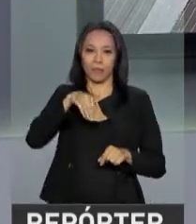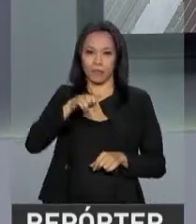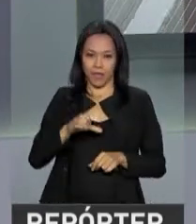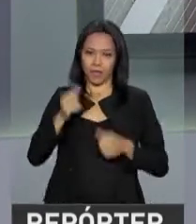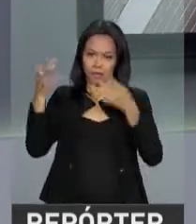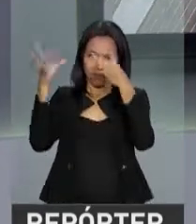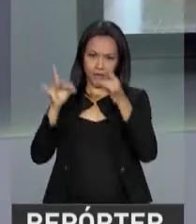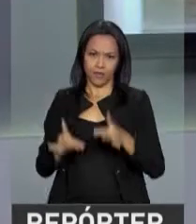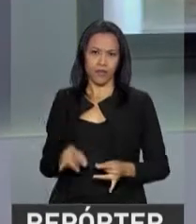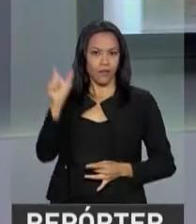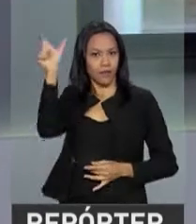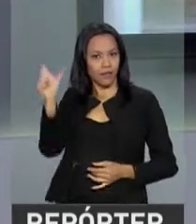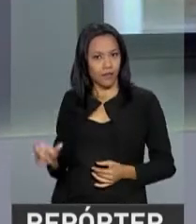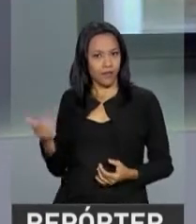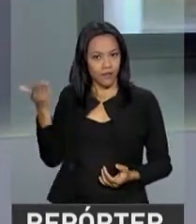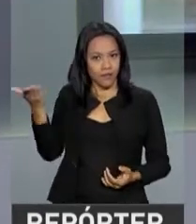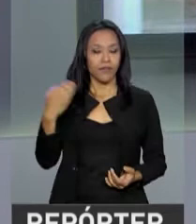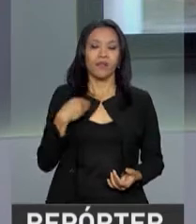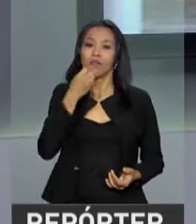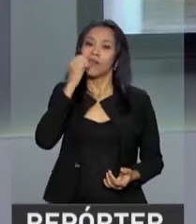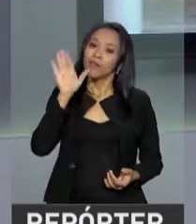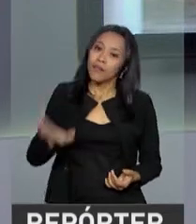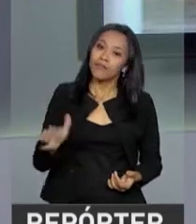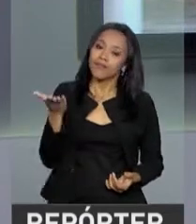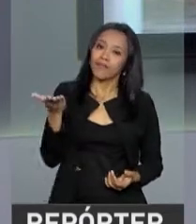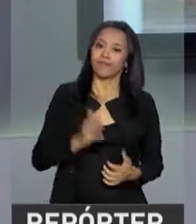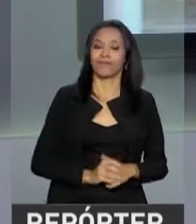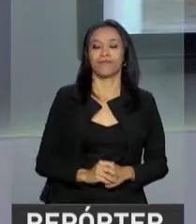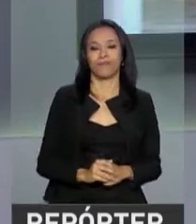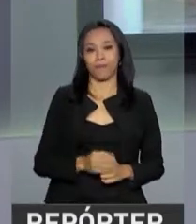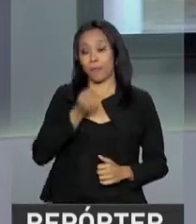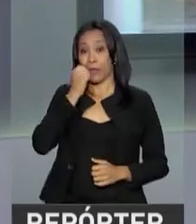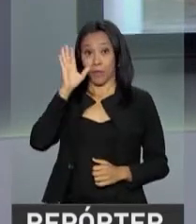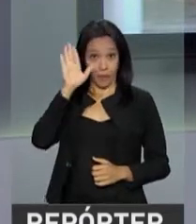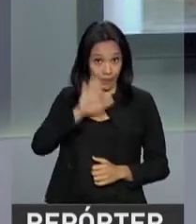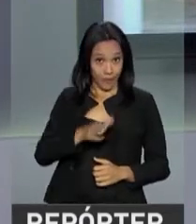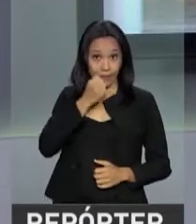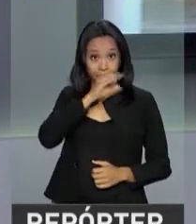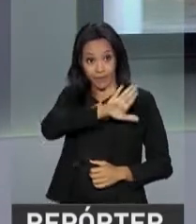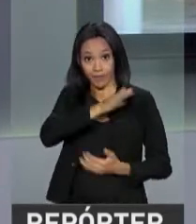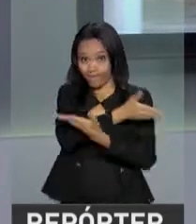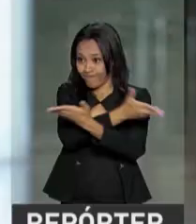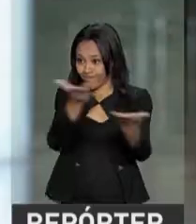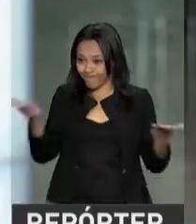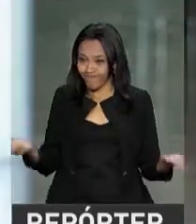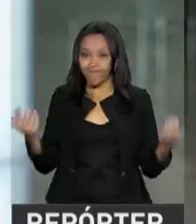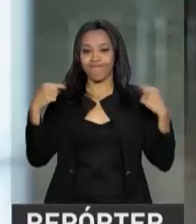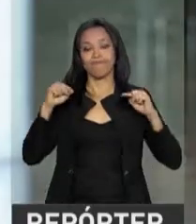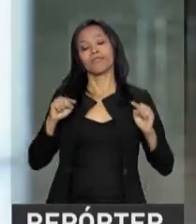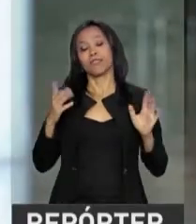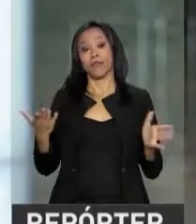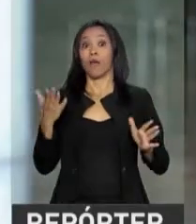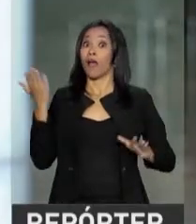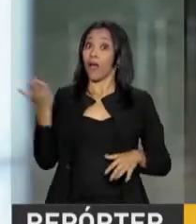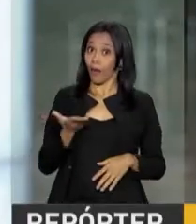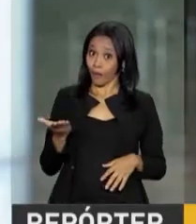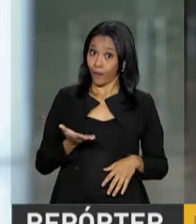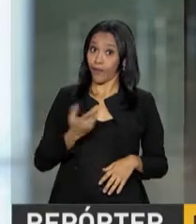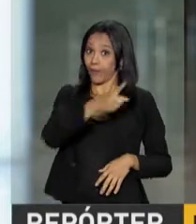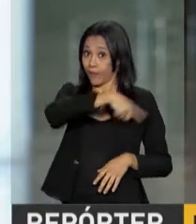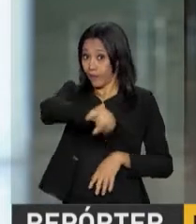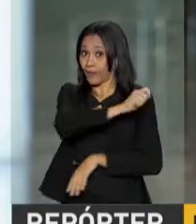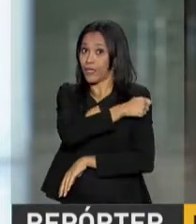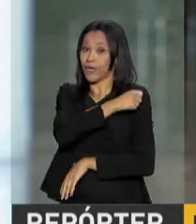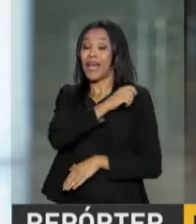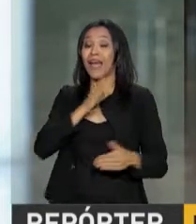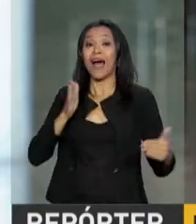Ney Pereira. Olá, Ney, boa tarde para você. Boa tarde, Thaís. Boa tarde a todos. Pois é, Thaís, agora os estudantes têm até o dia